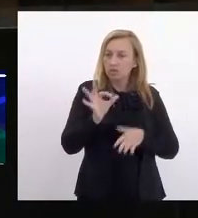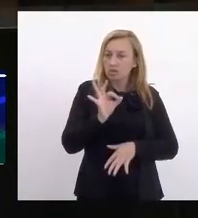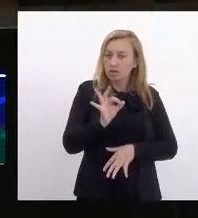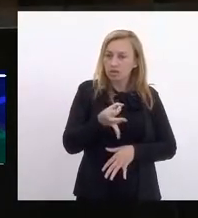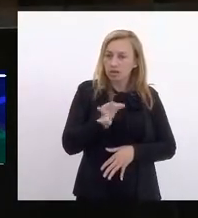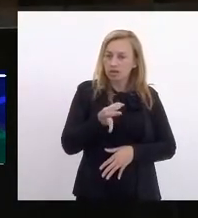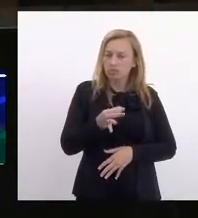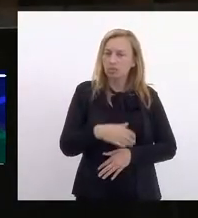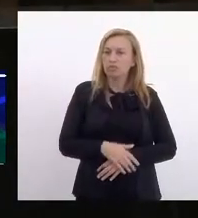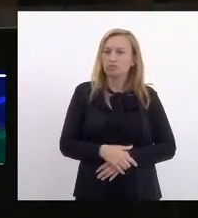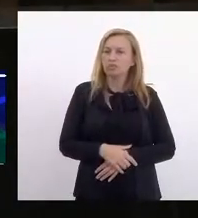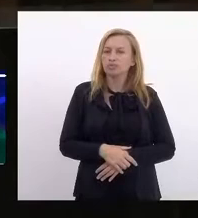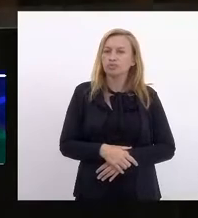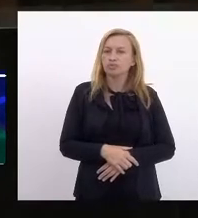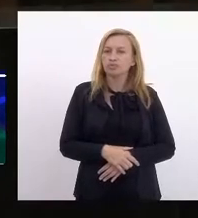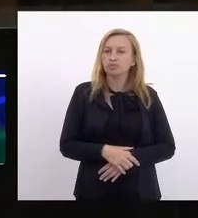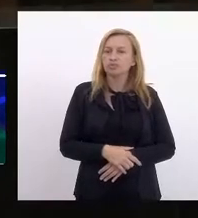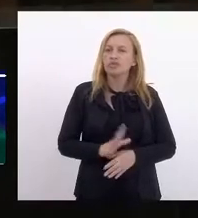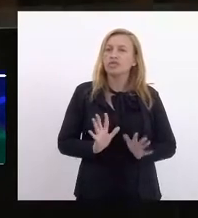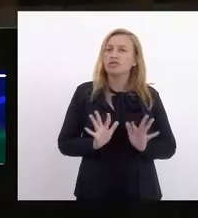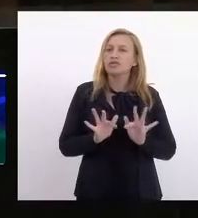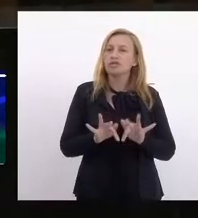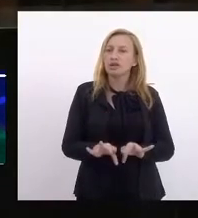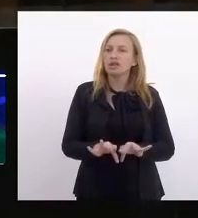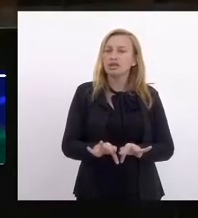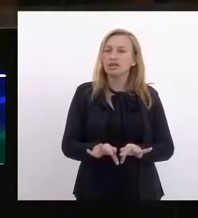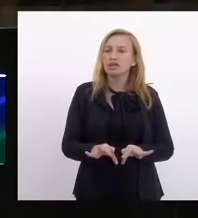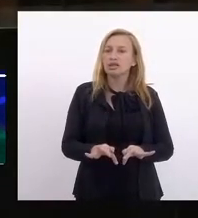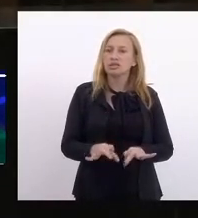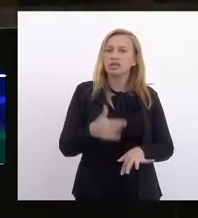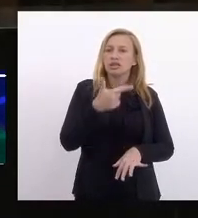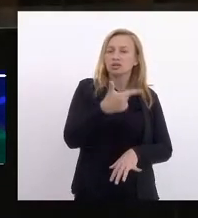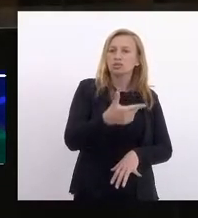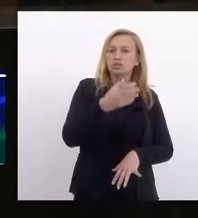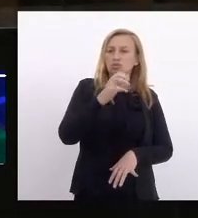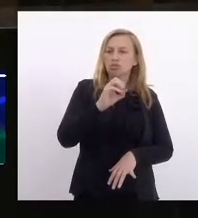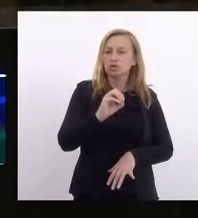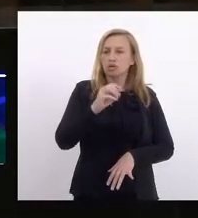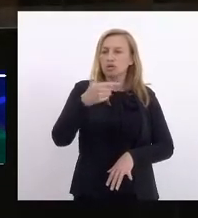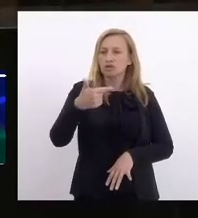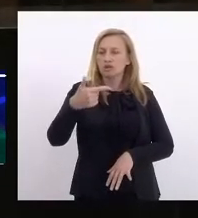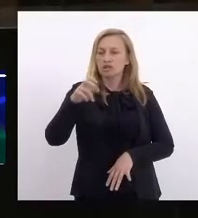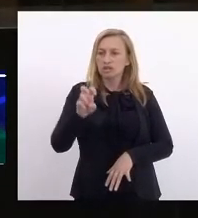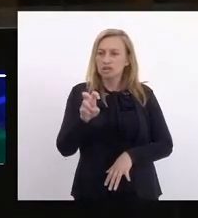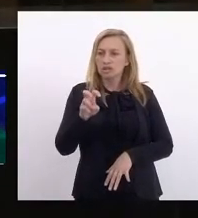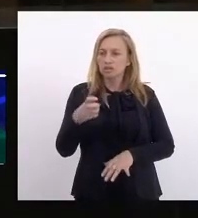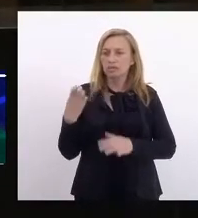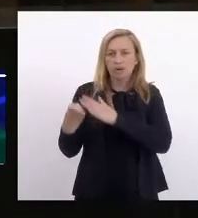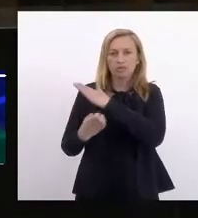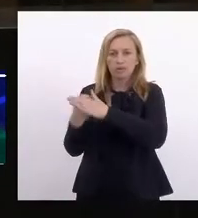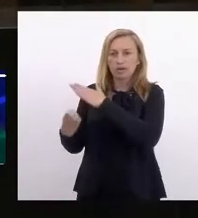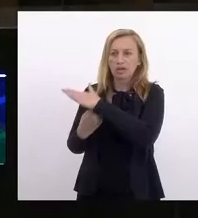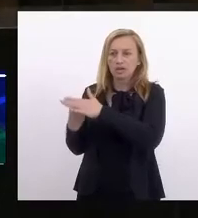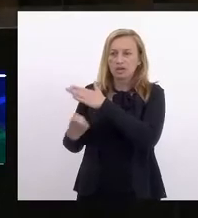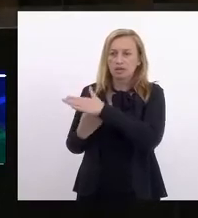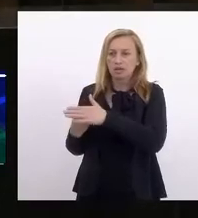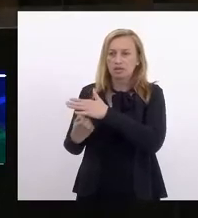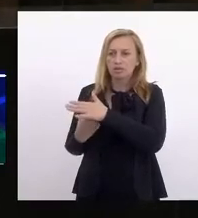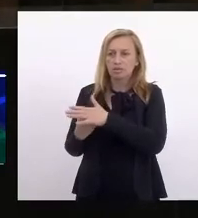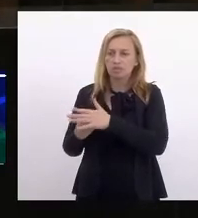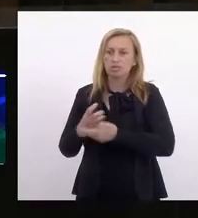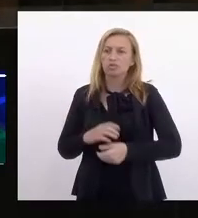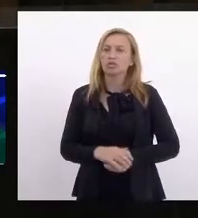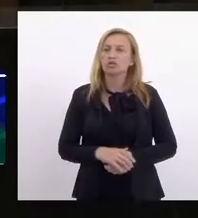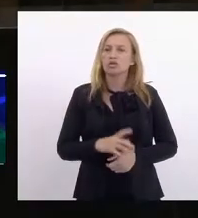findaria em 2025, para a empresa que compõe o